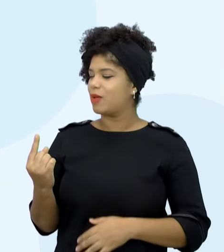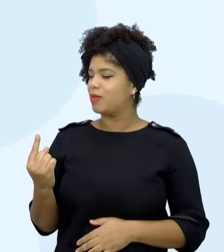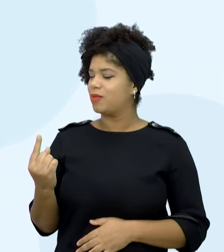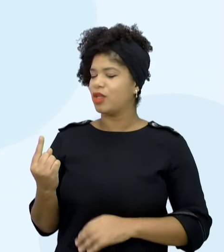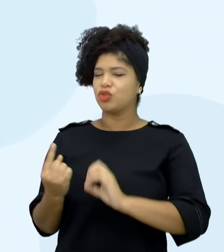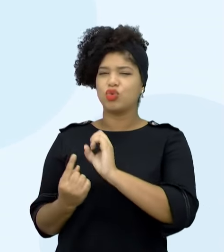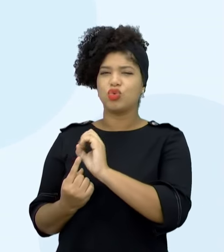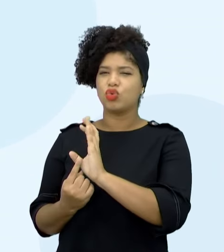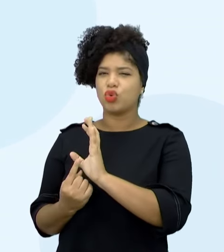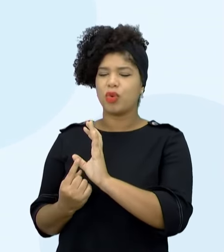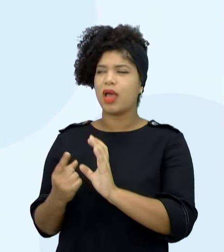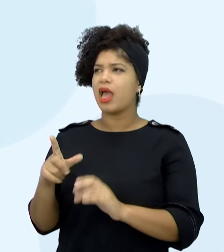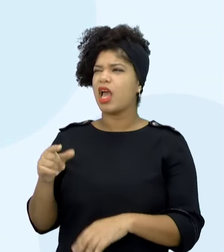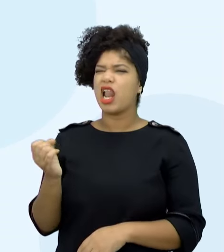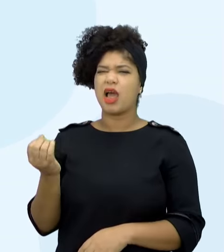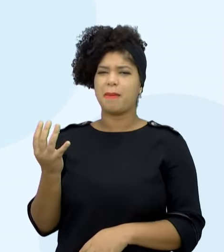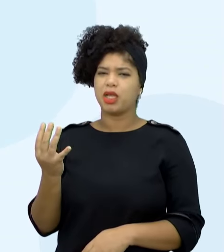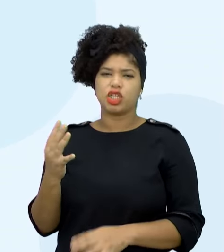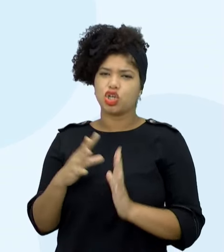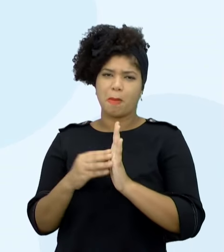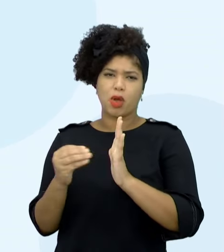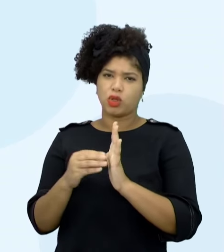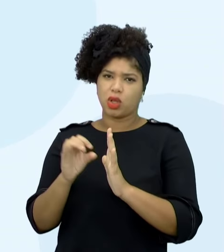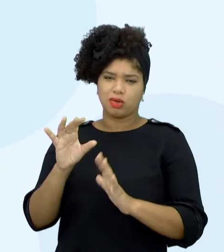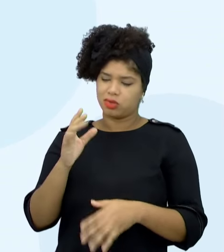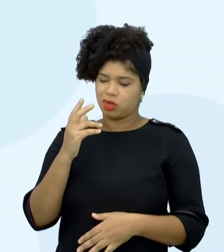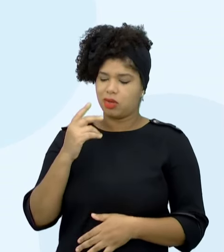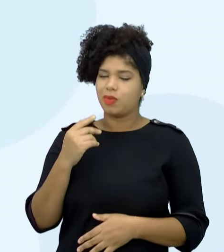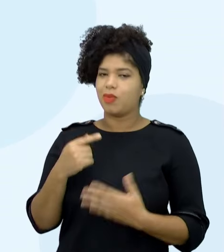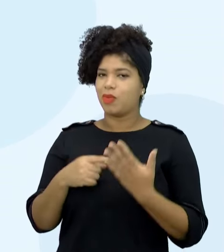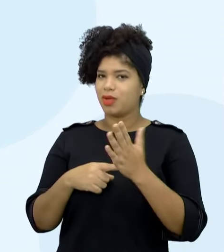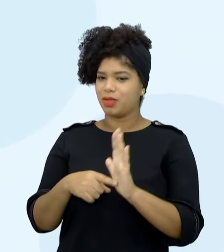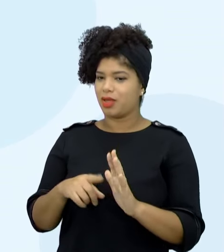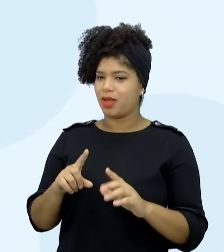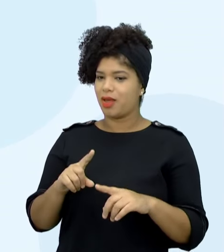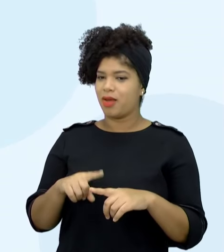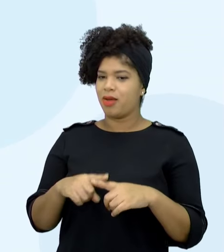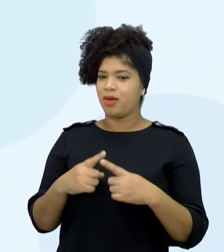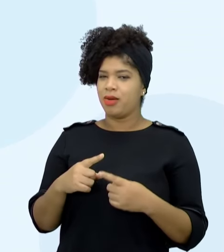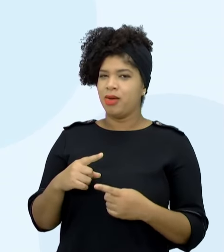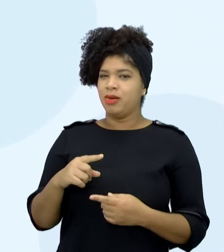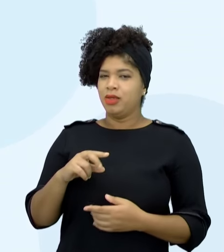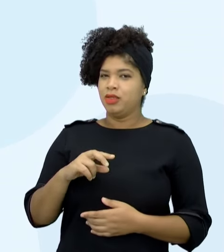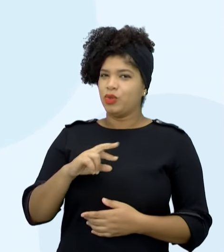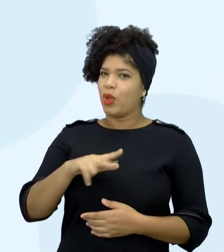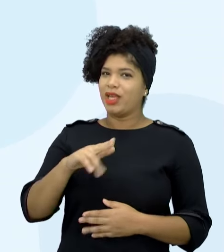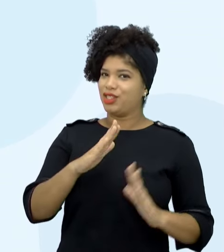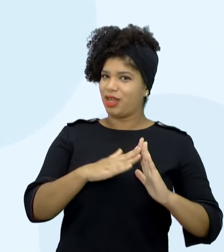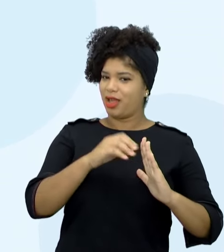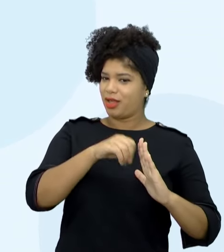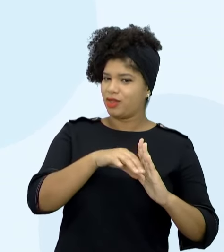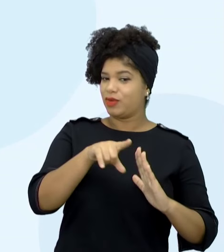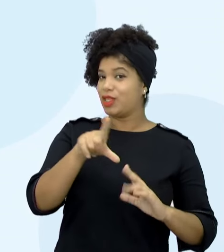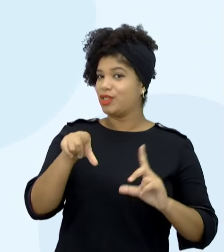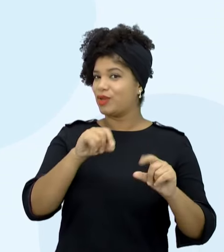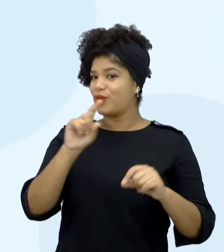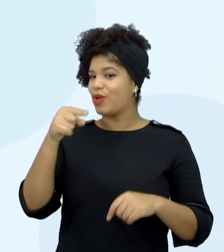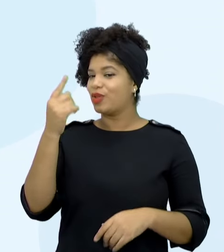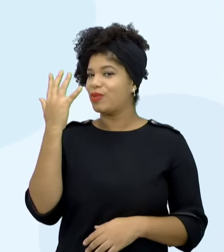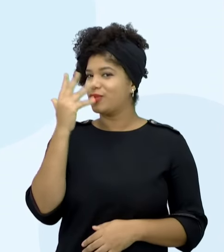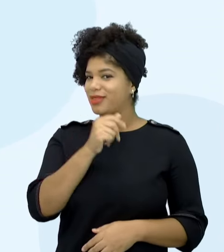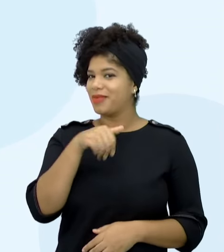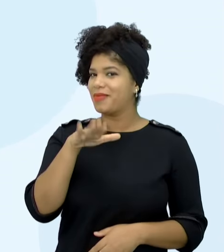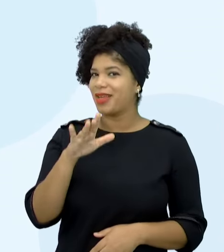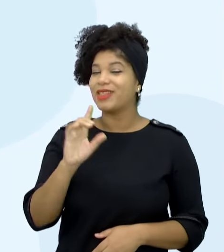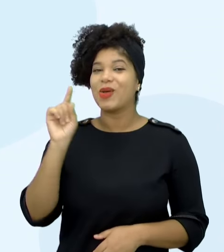lampadazinha de modelo e tal. Ela não quer dizer que é incandescente, é para você escolher qual é a mais bonitinha. Da próxima